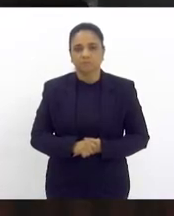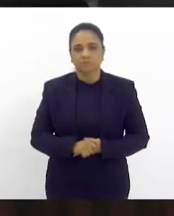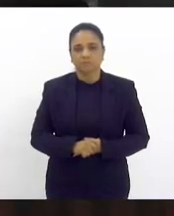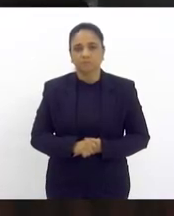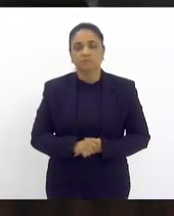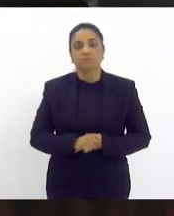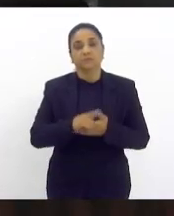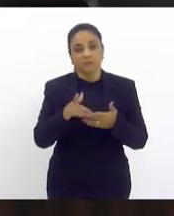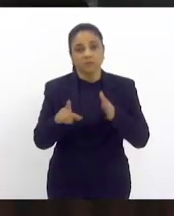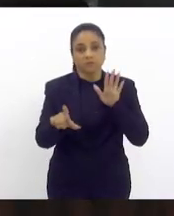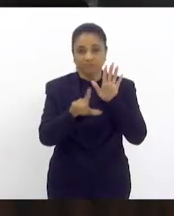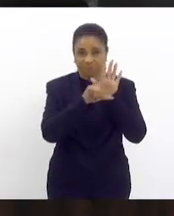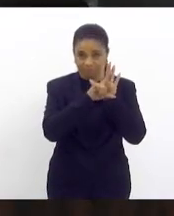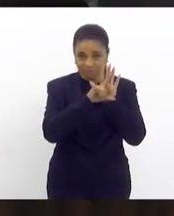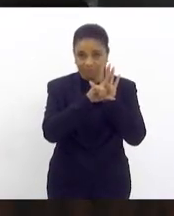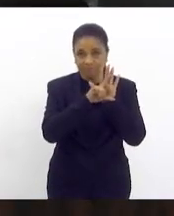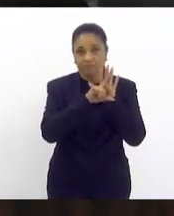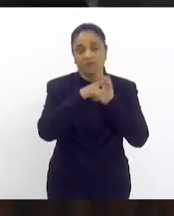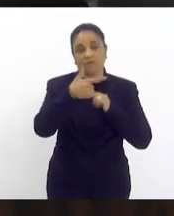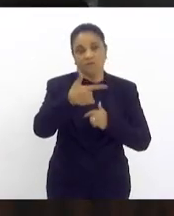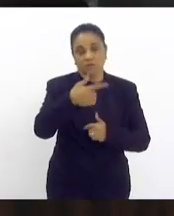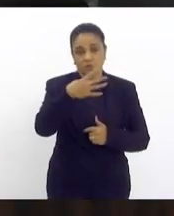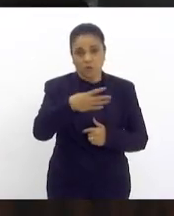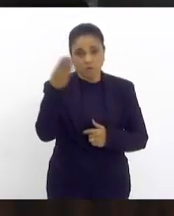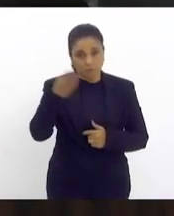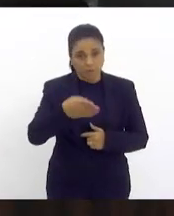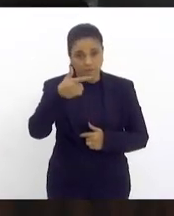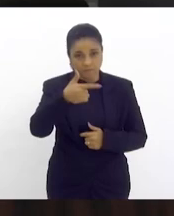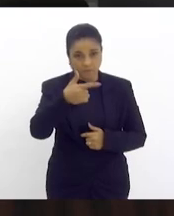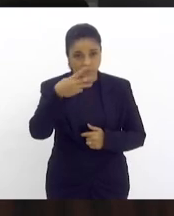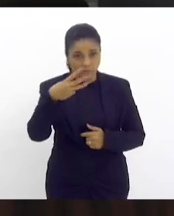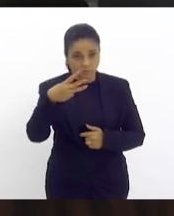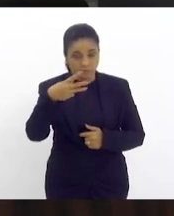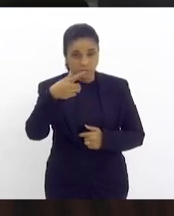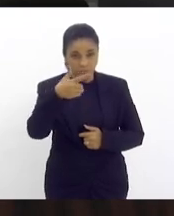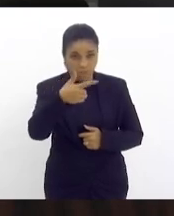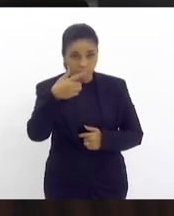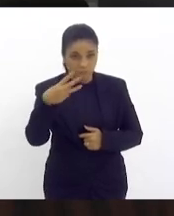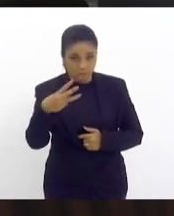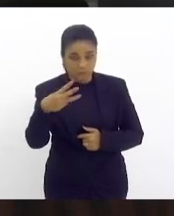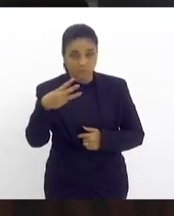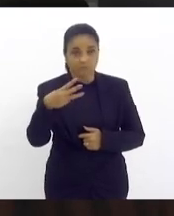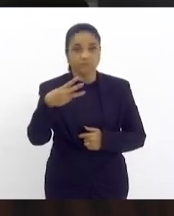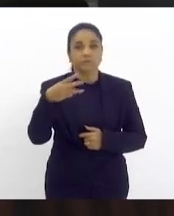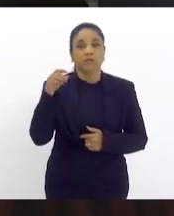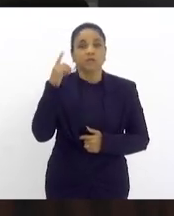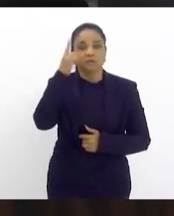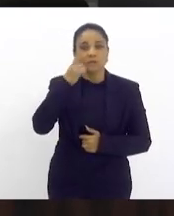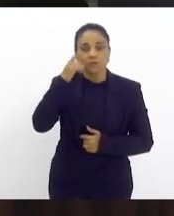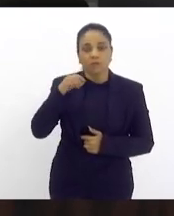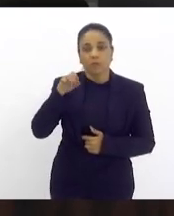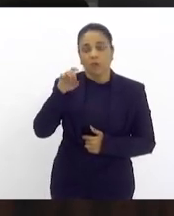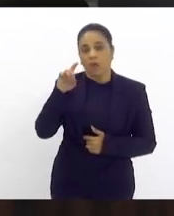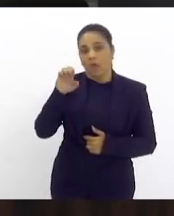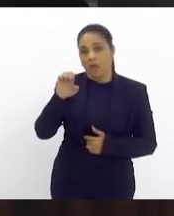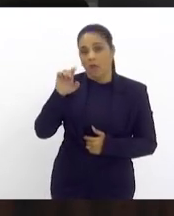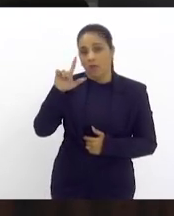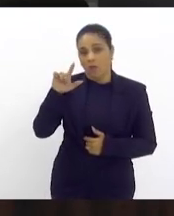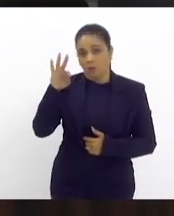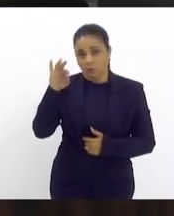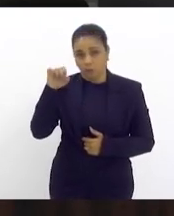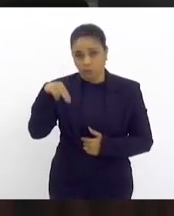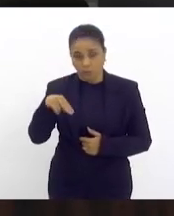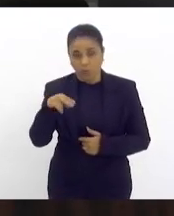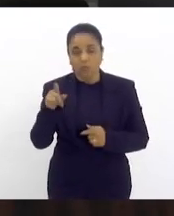indicação Legislativa número 24/ 2023 diretoria do deputado Elton Cristo que se solicito Excelentíssimo